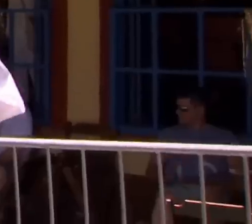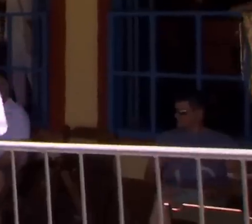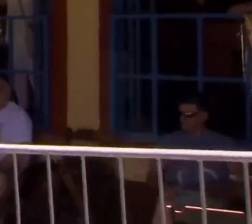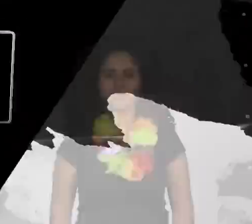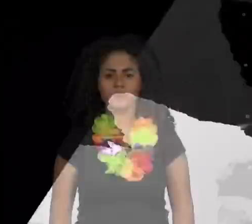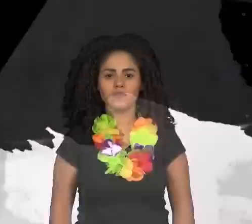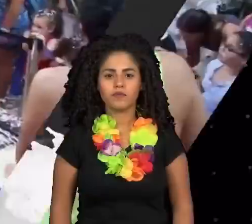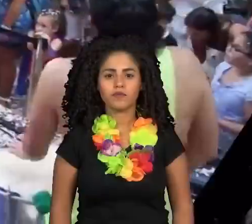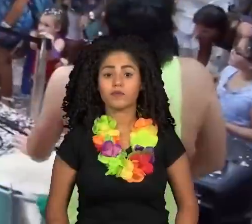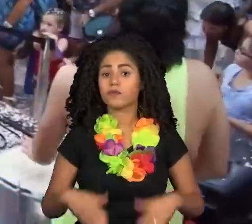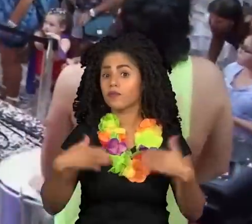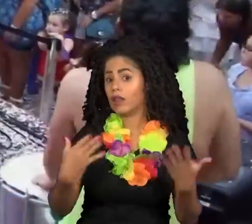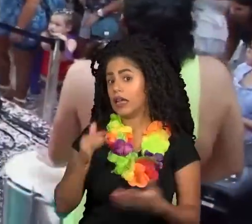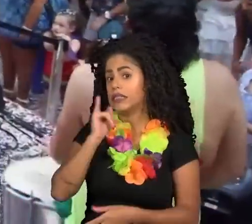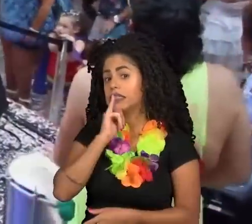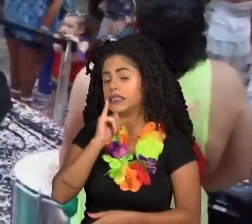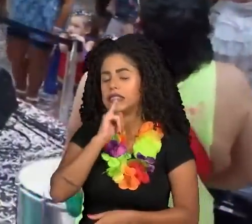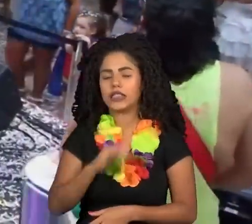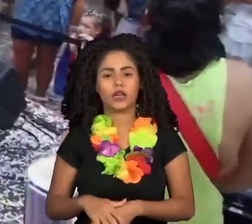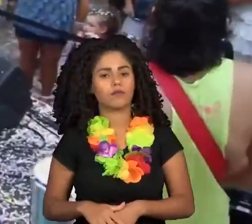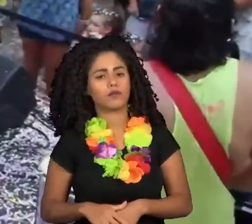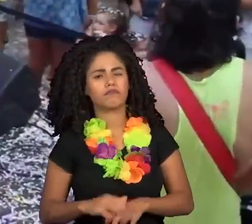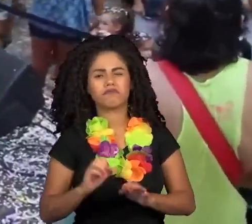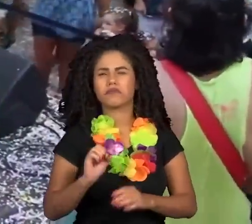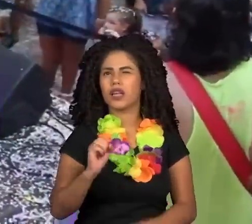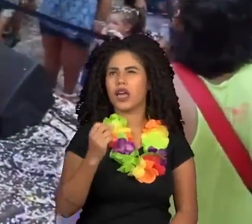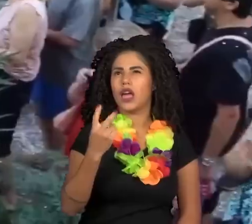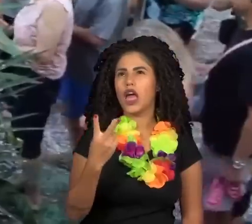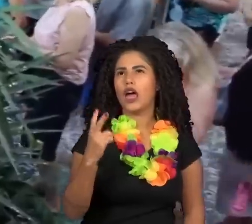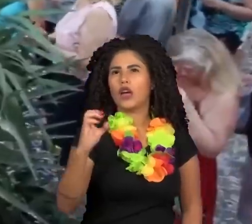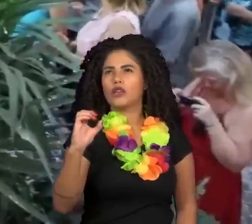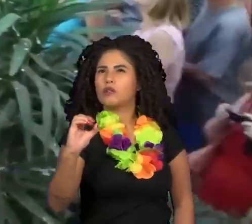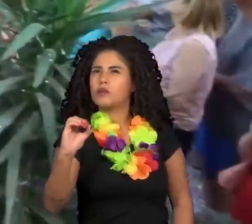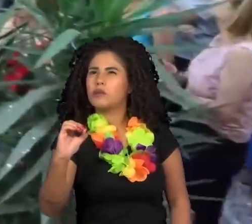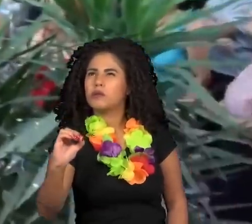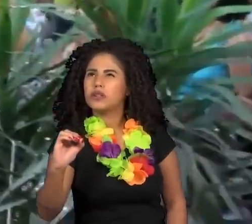Por exemplo, se a gente for pegar em